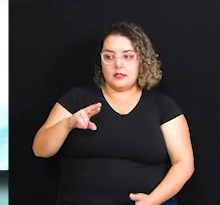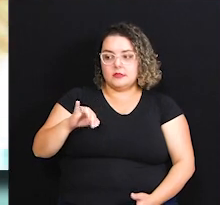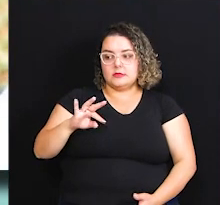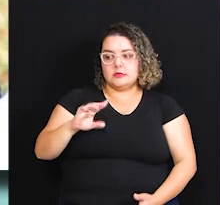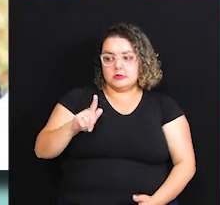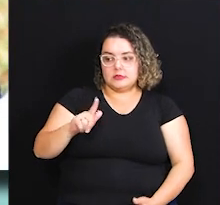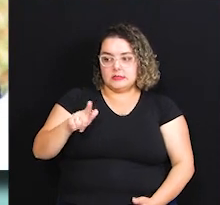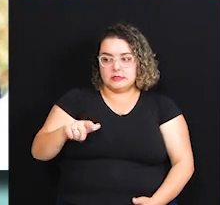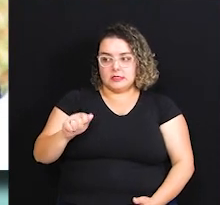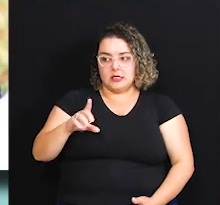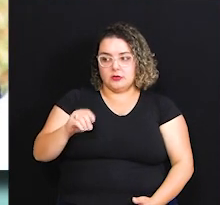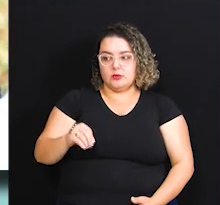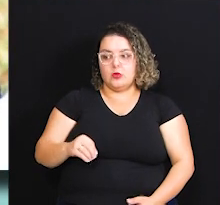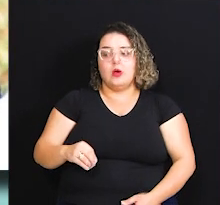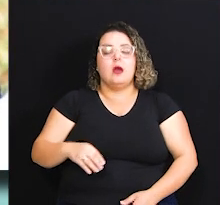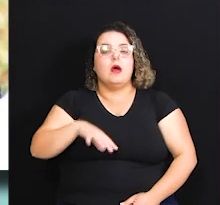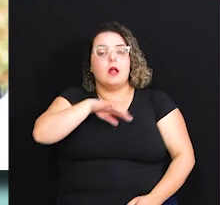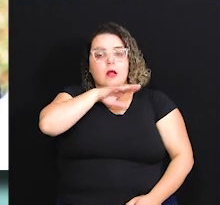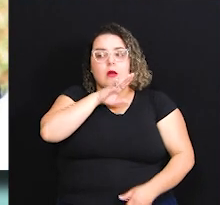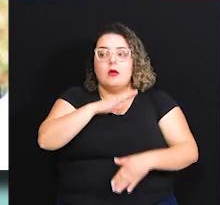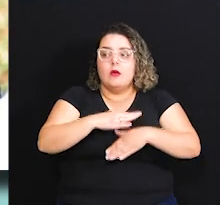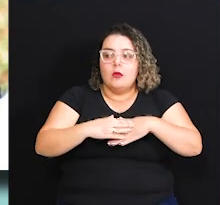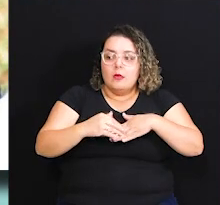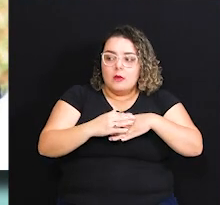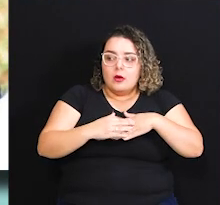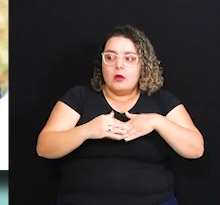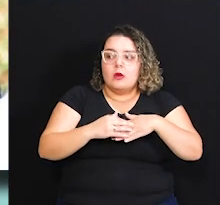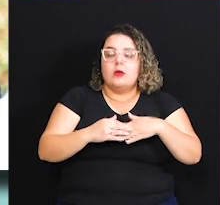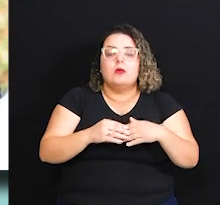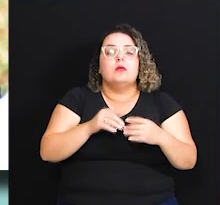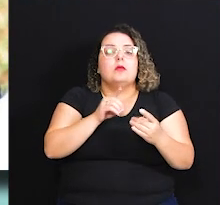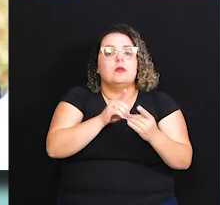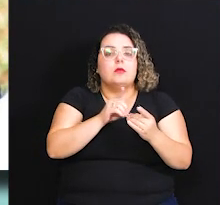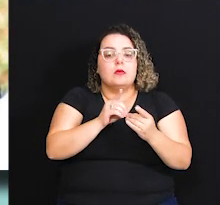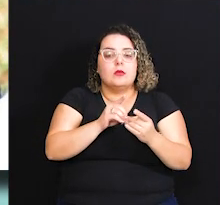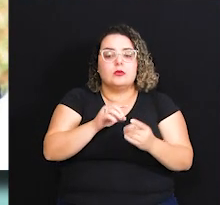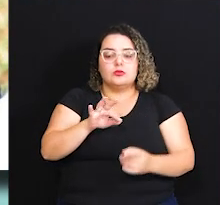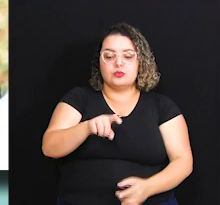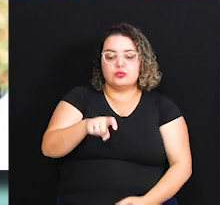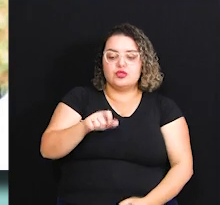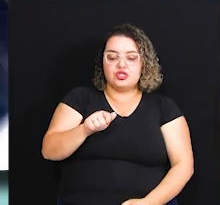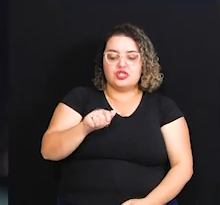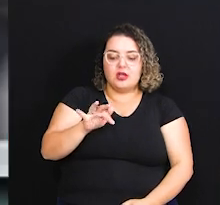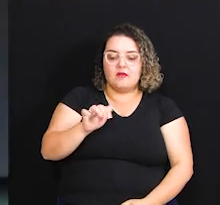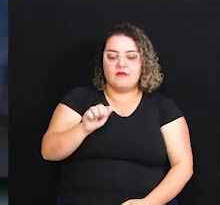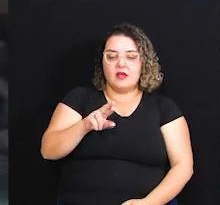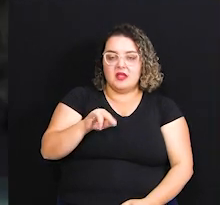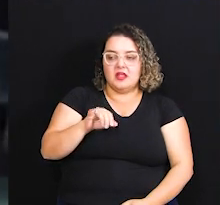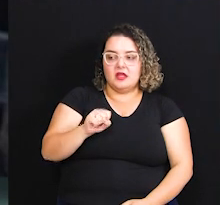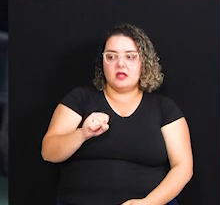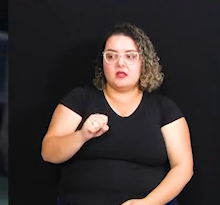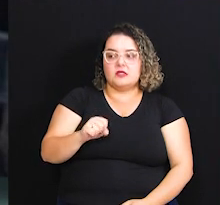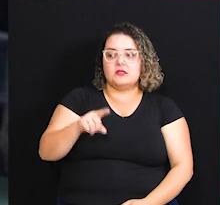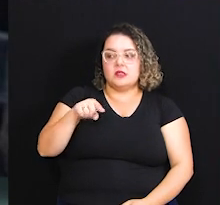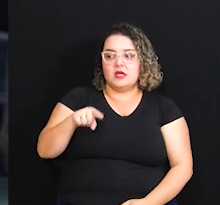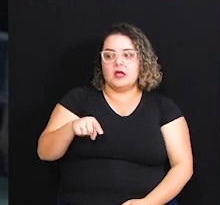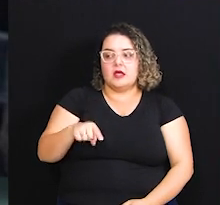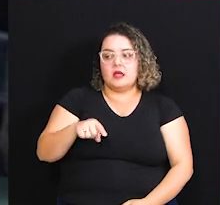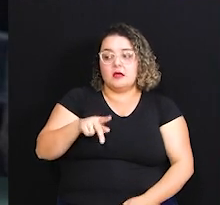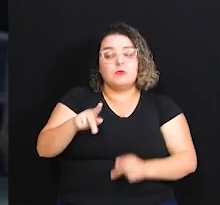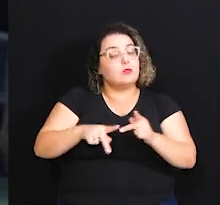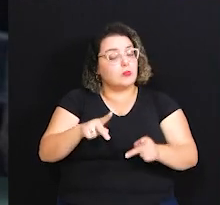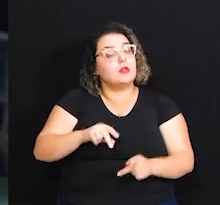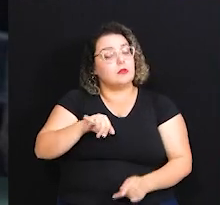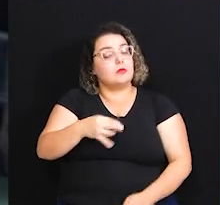plantel, para entrar em contato com a população na área do chafariz, do bosque, e daí a população tem essa opção,